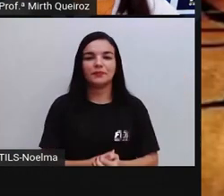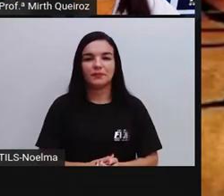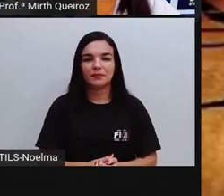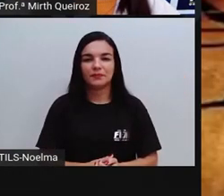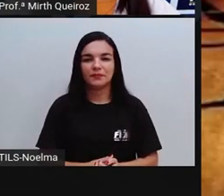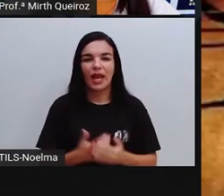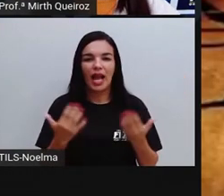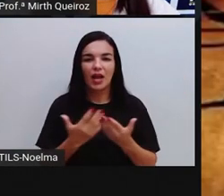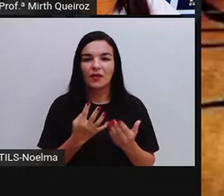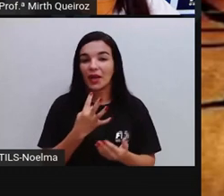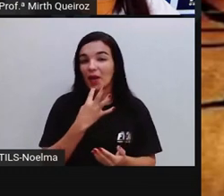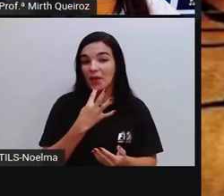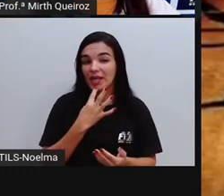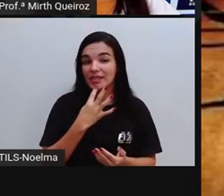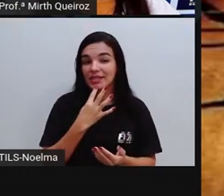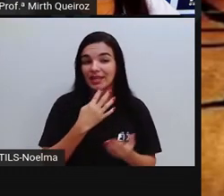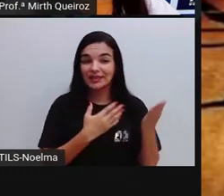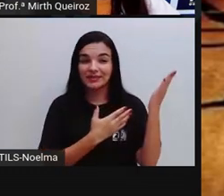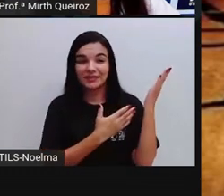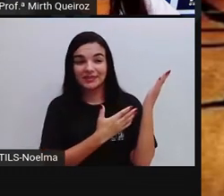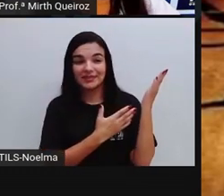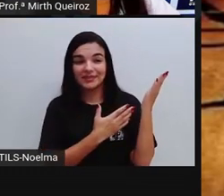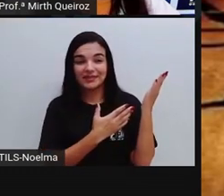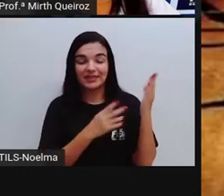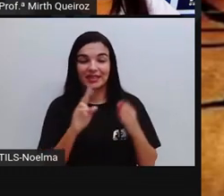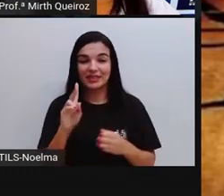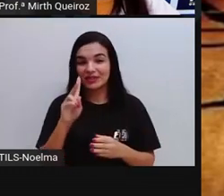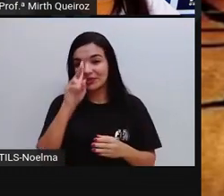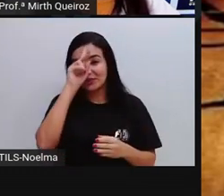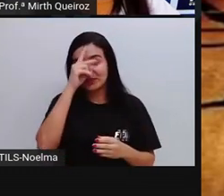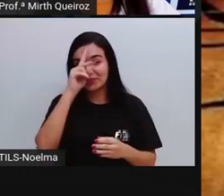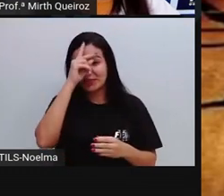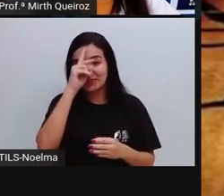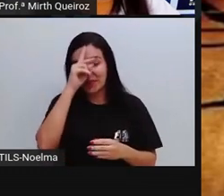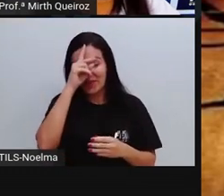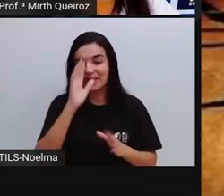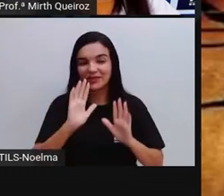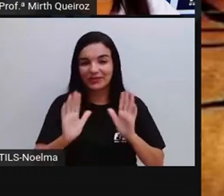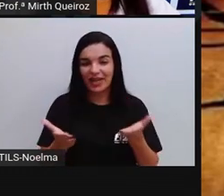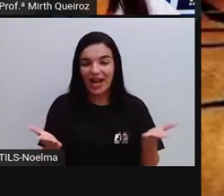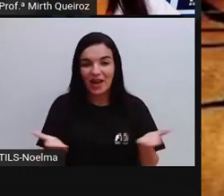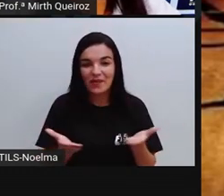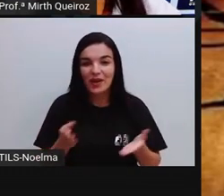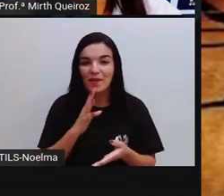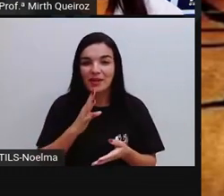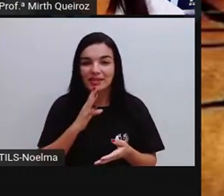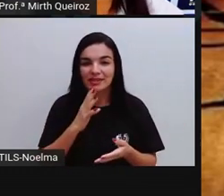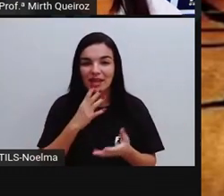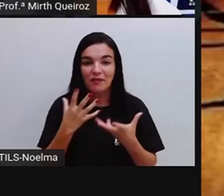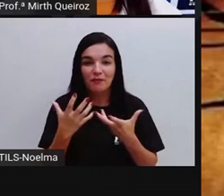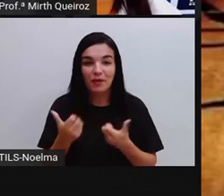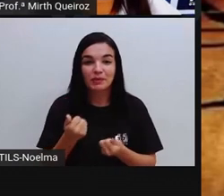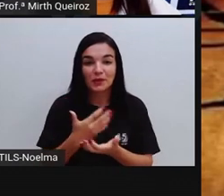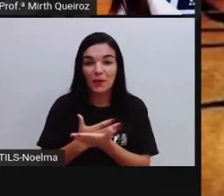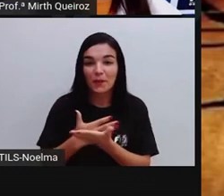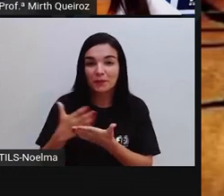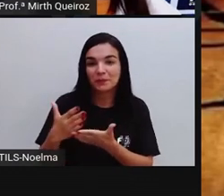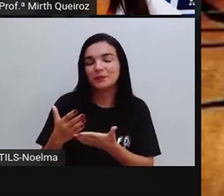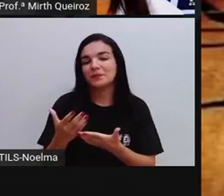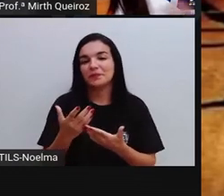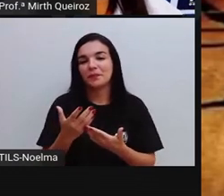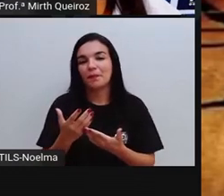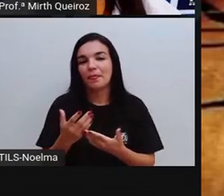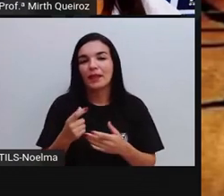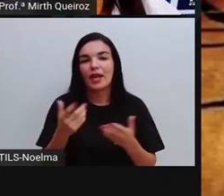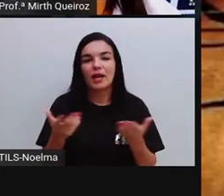nós vamos conhecer aí a história da literatura de cordel. A gente já sabe que veio a partir dos trovadores, né? Lá no período